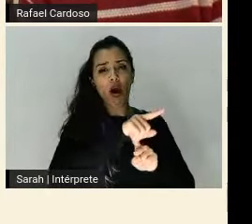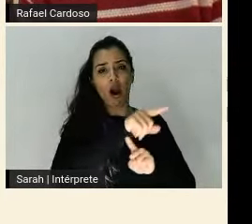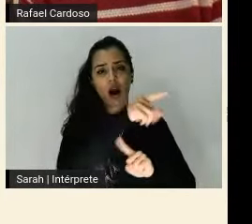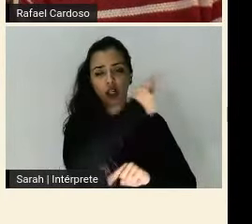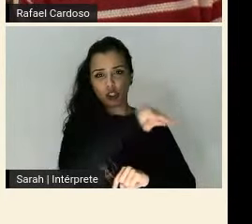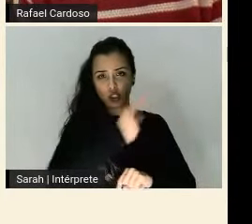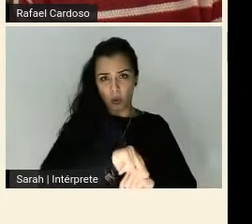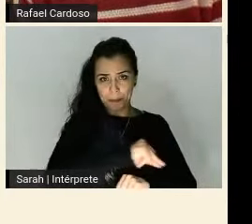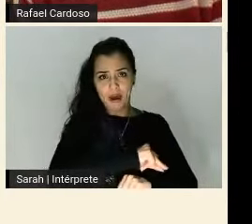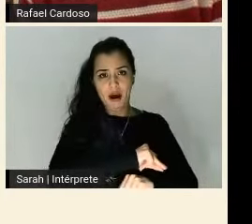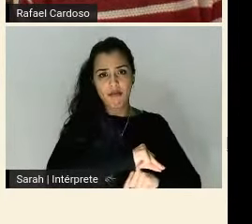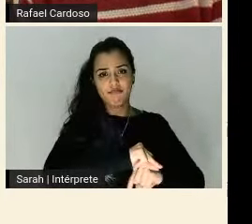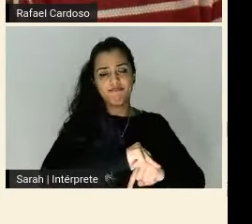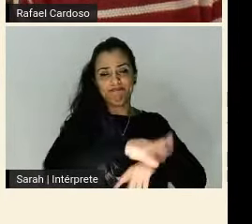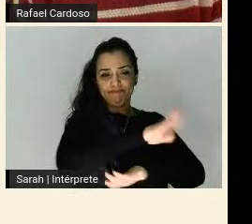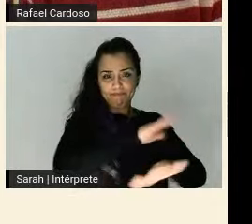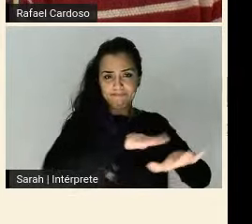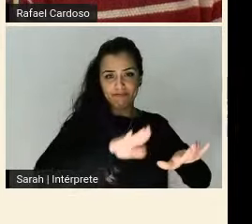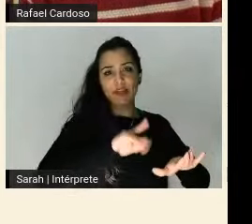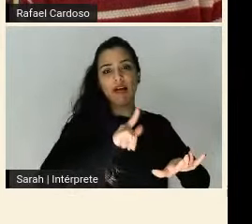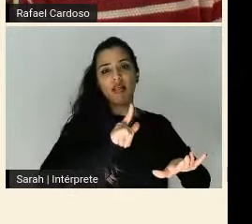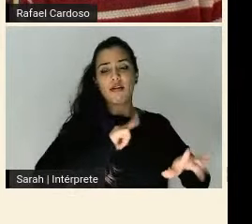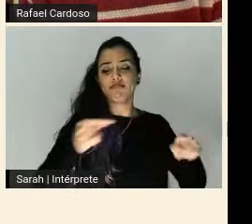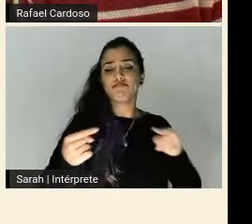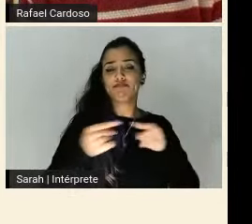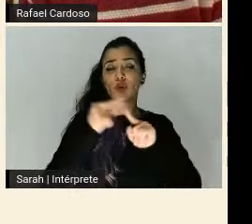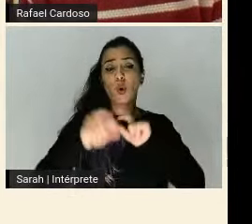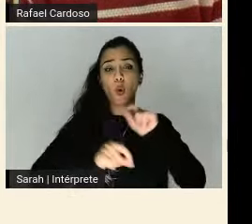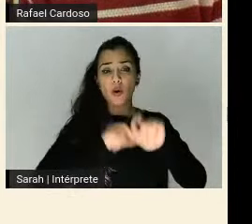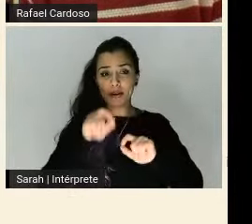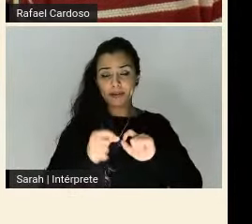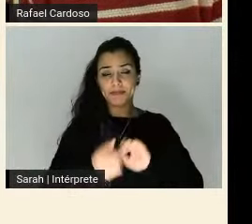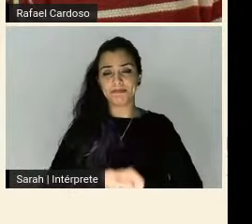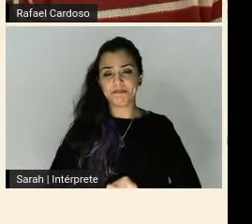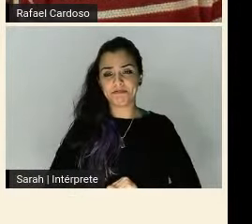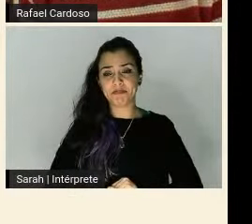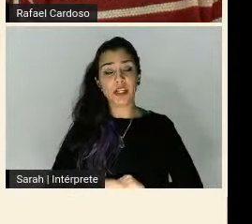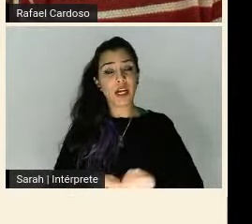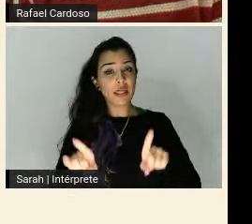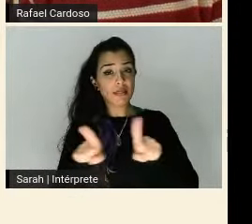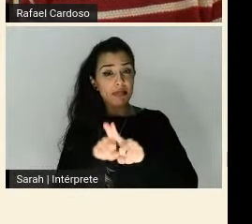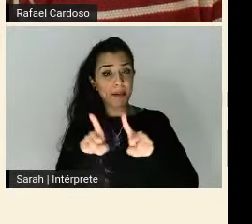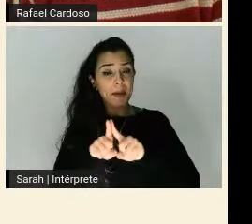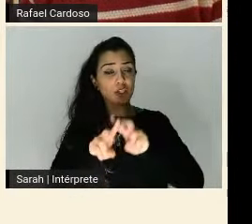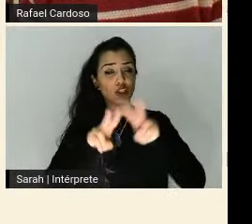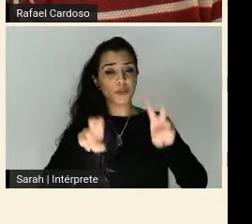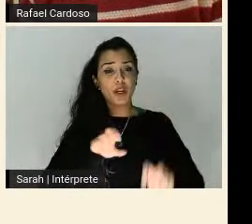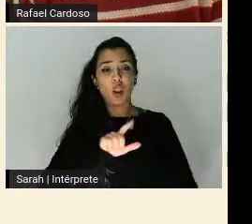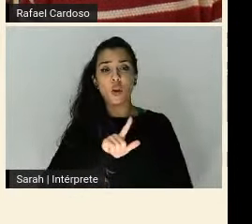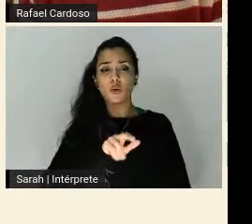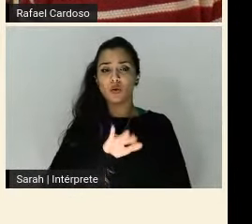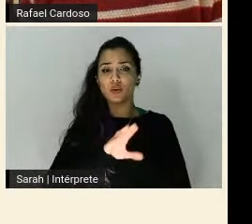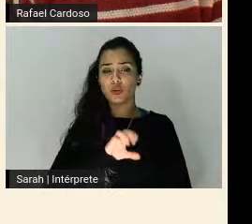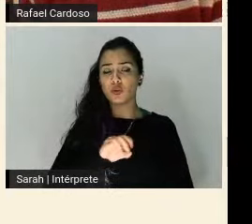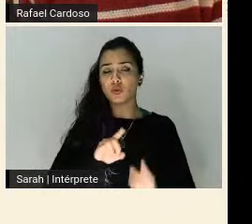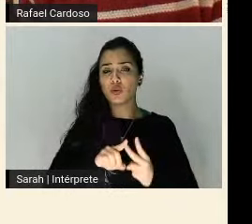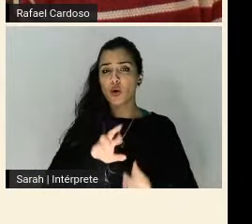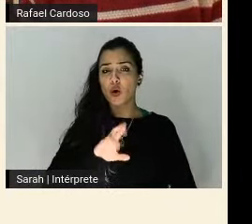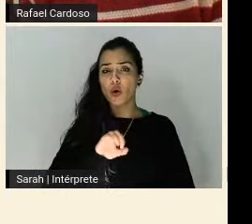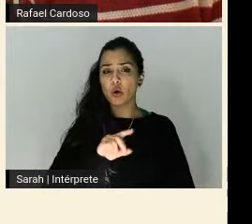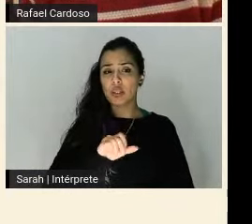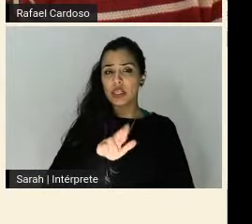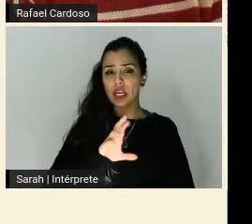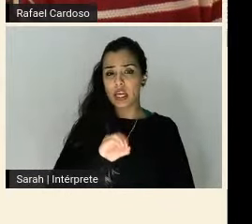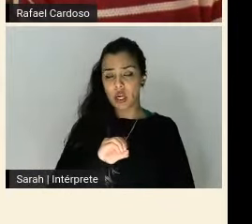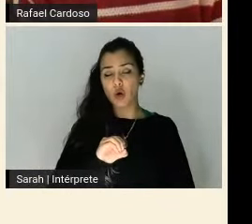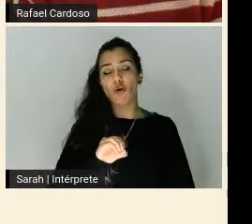estrangeiros, notadamente Hannah Levy e Robert C. Smith, assim como Lúcio Costa e Rodrigo Melo Franco, influentes